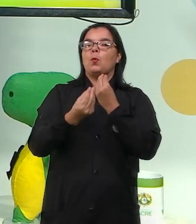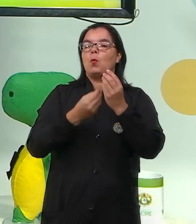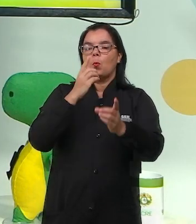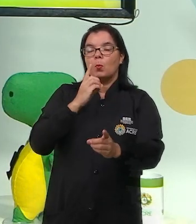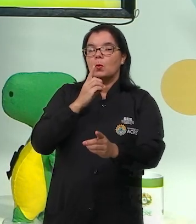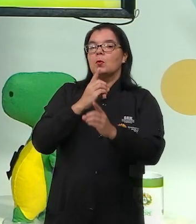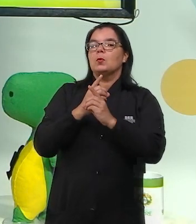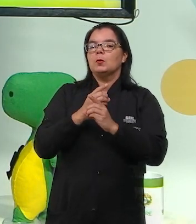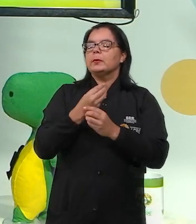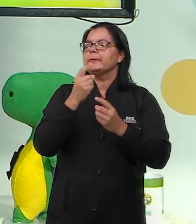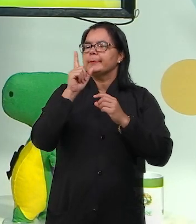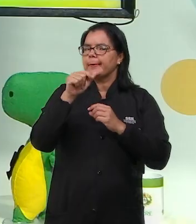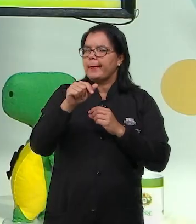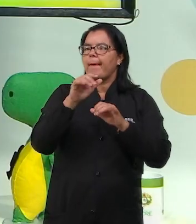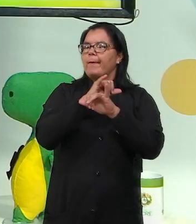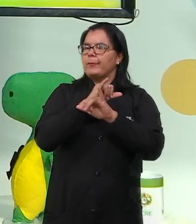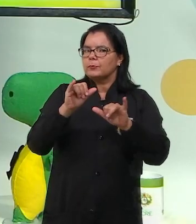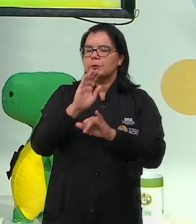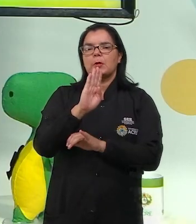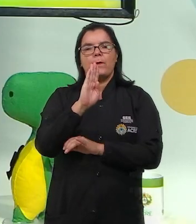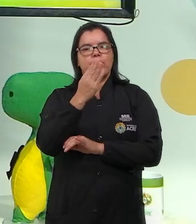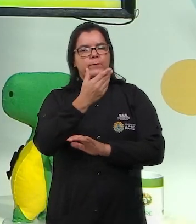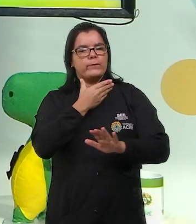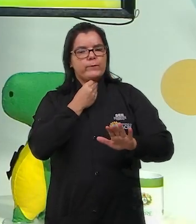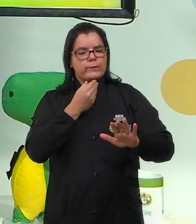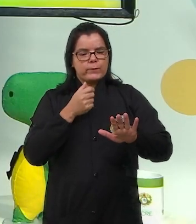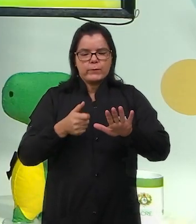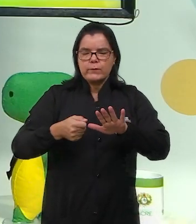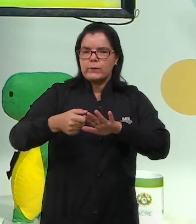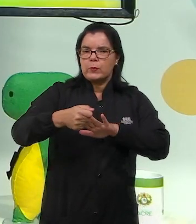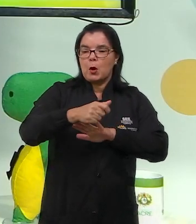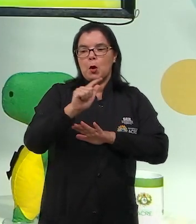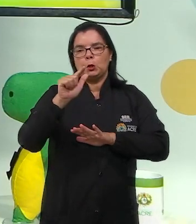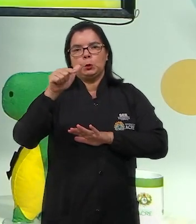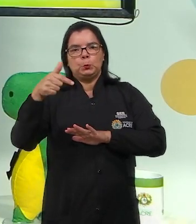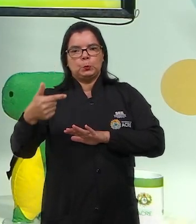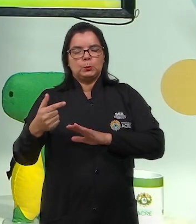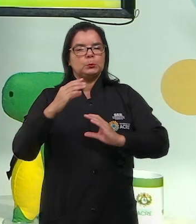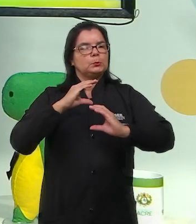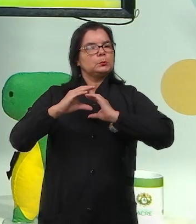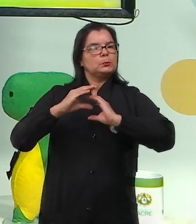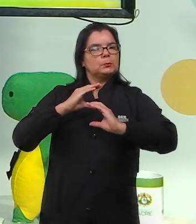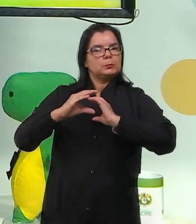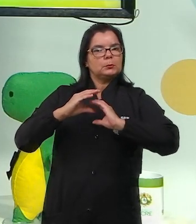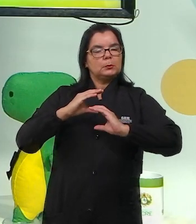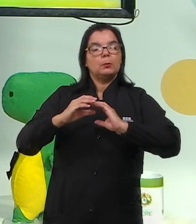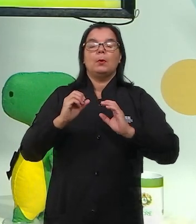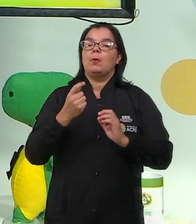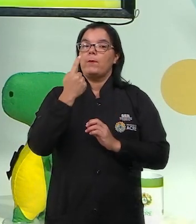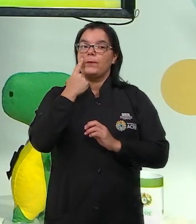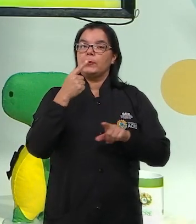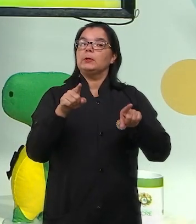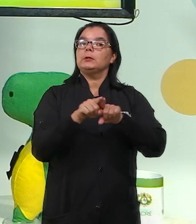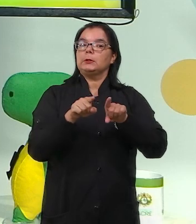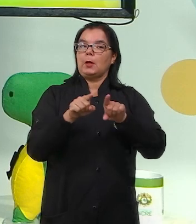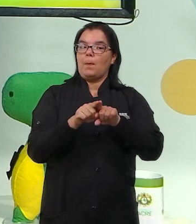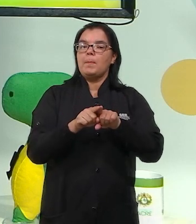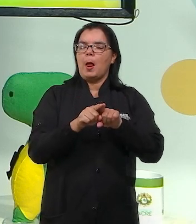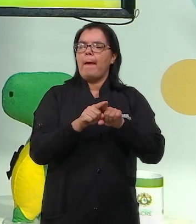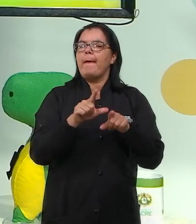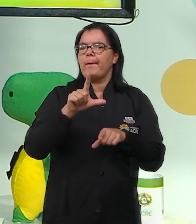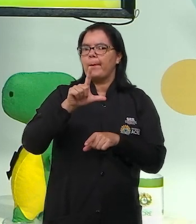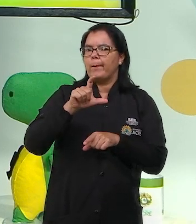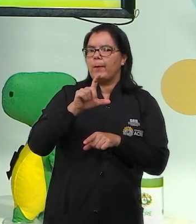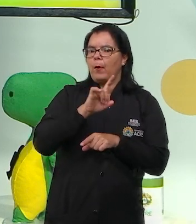identificar uma fake news. Será que isso foi noticiado em outro canal de comunicação? Observar o link,